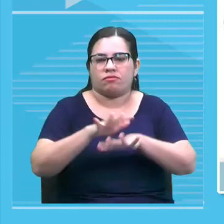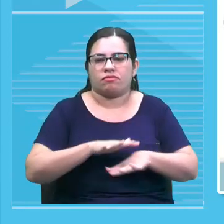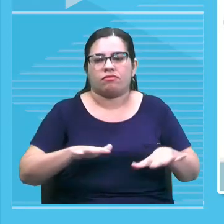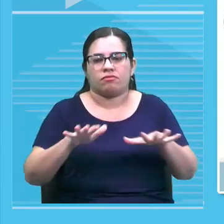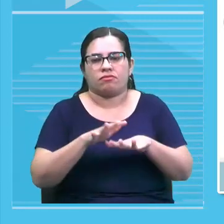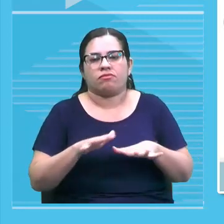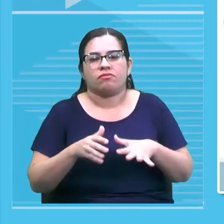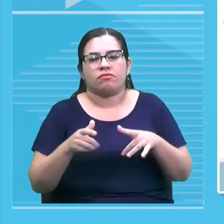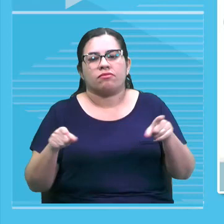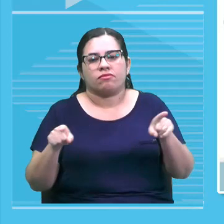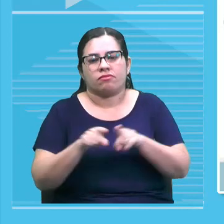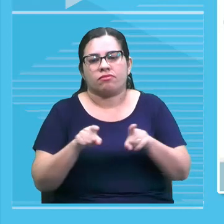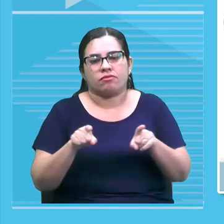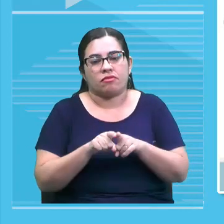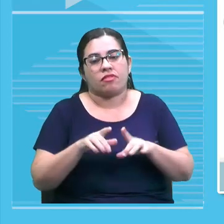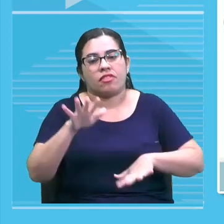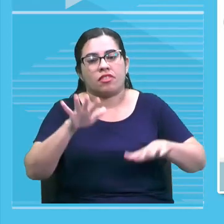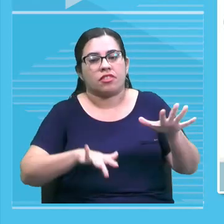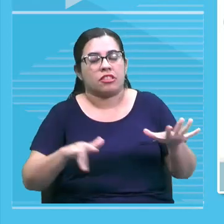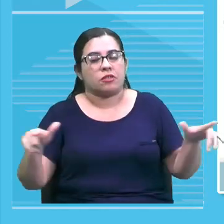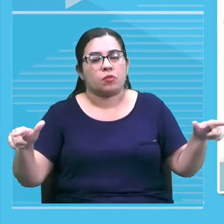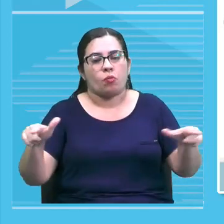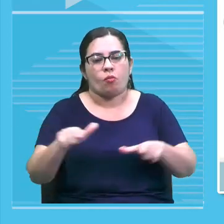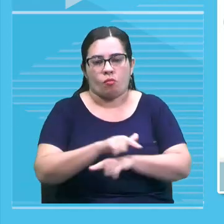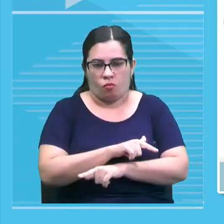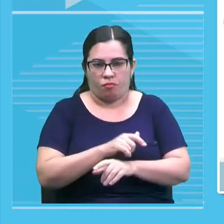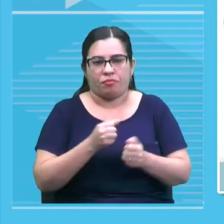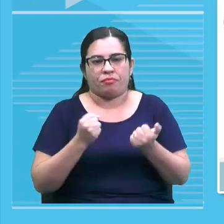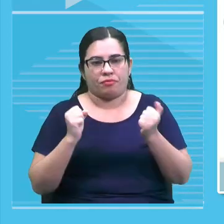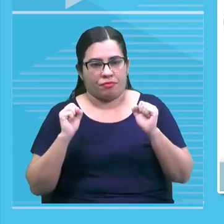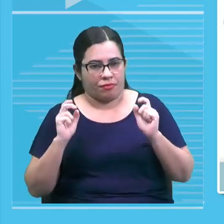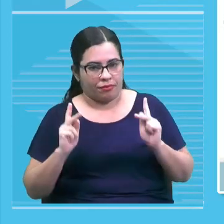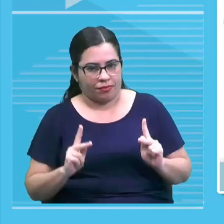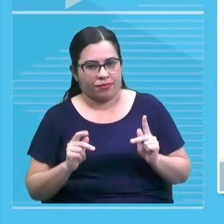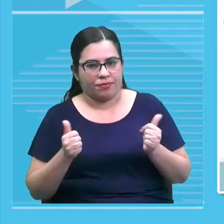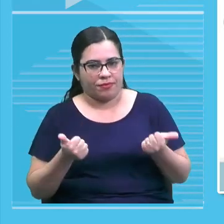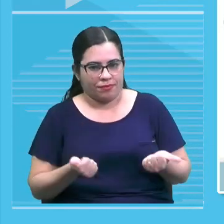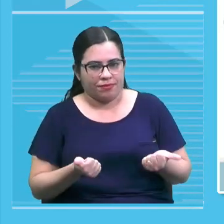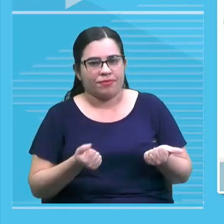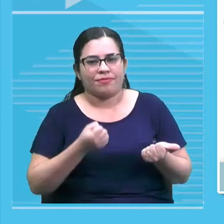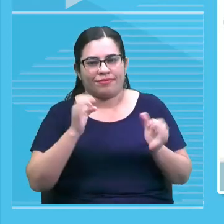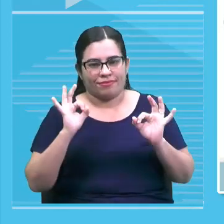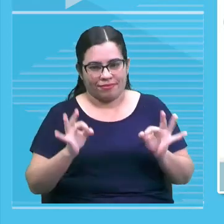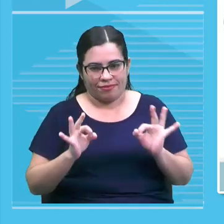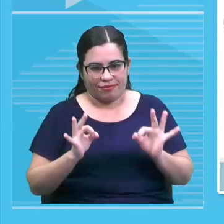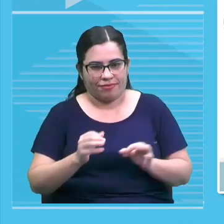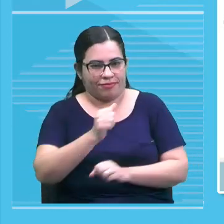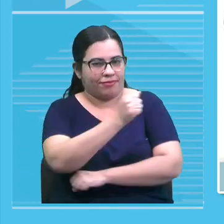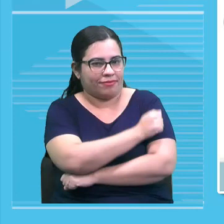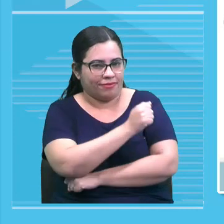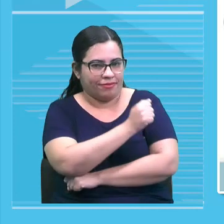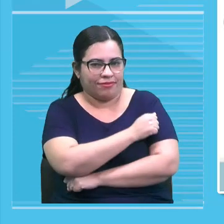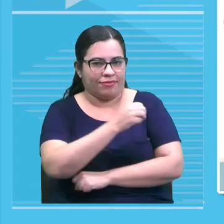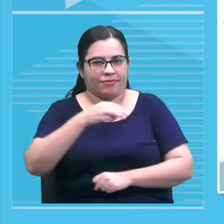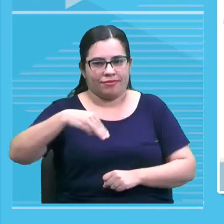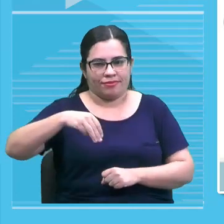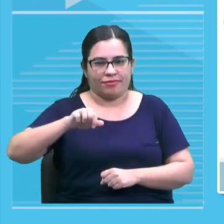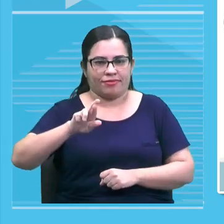na ausência dele beleza certo Maria Joelma tranquilidade